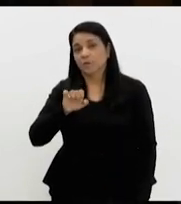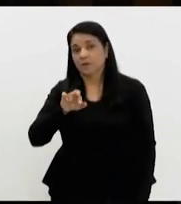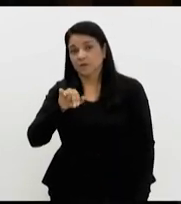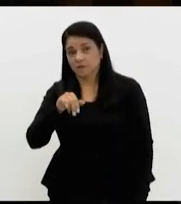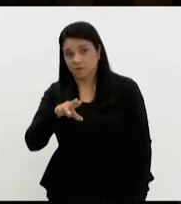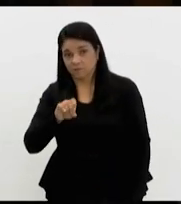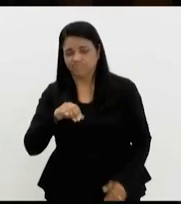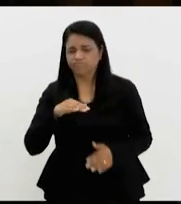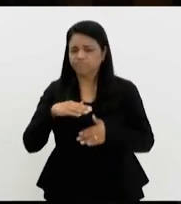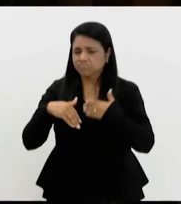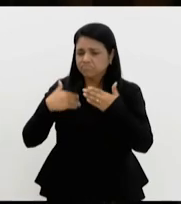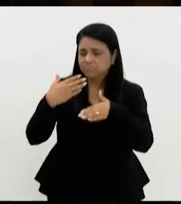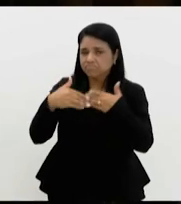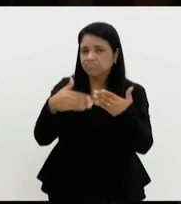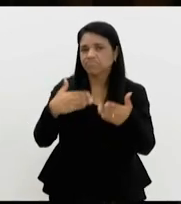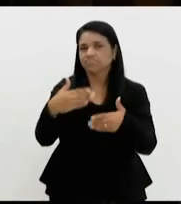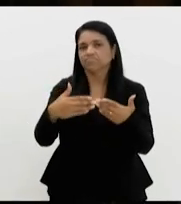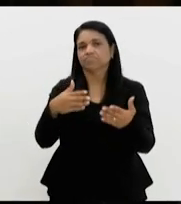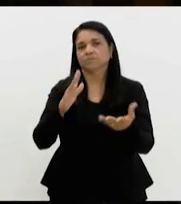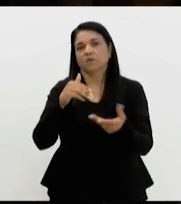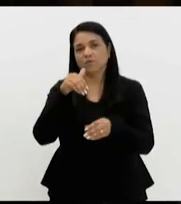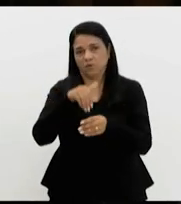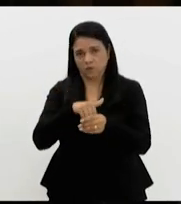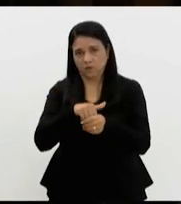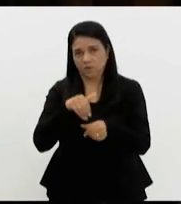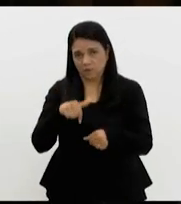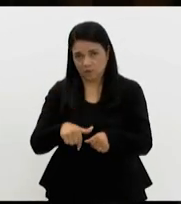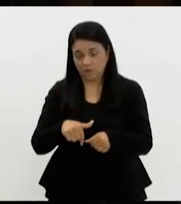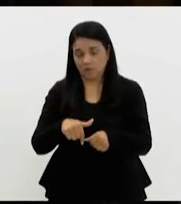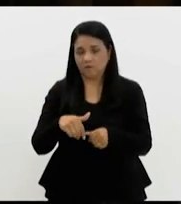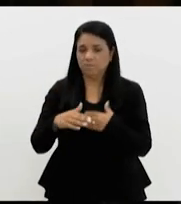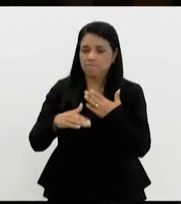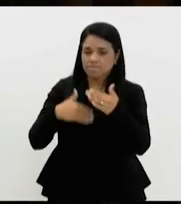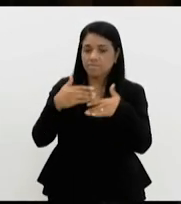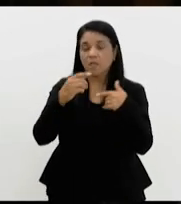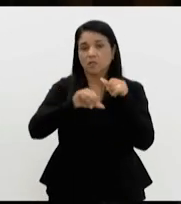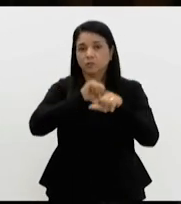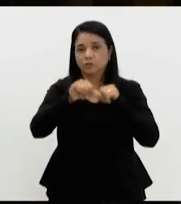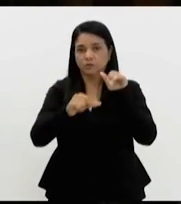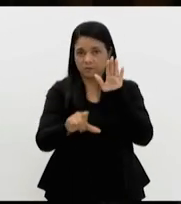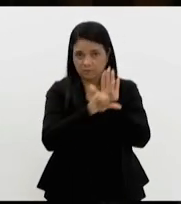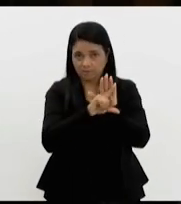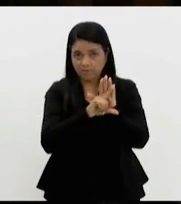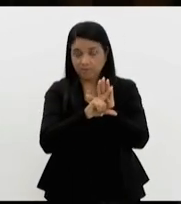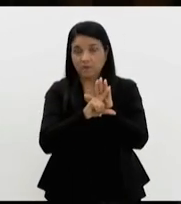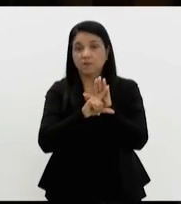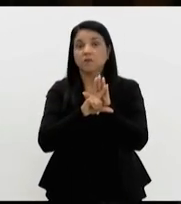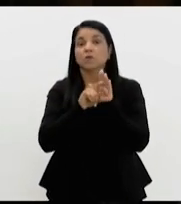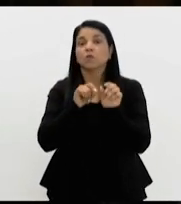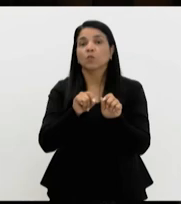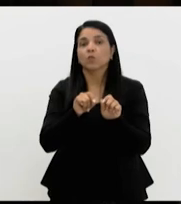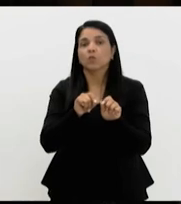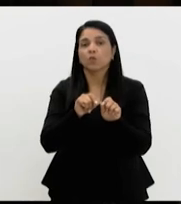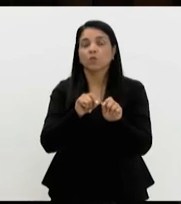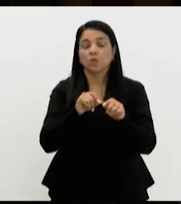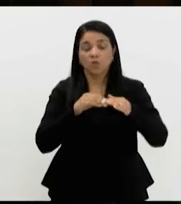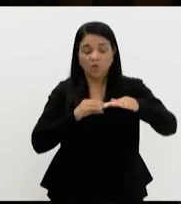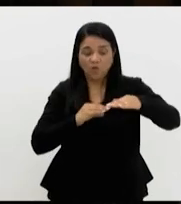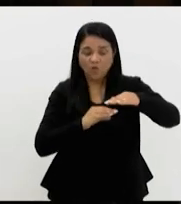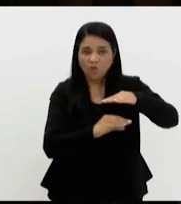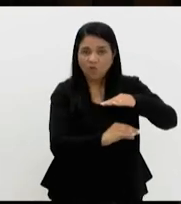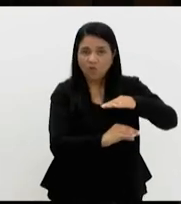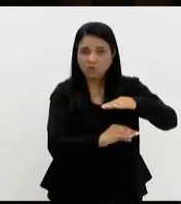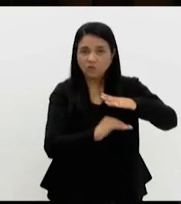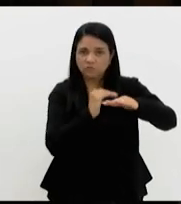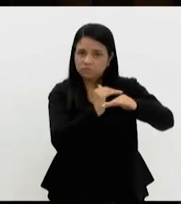tempo, a sua aplicação e as mudanças legislativas foram transformando o Fundo Soberano num